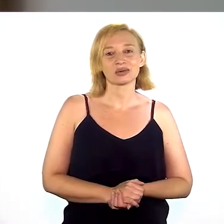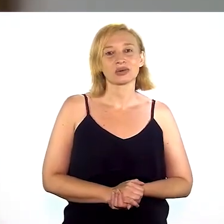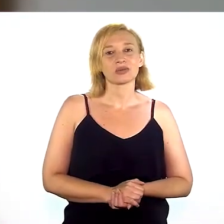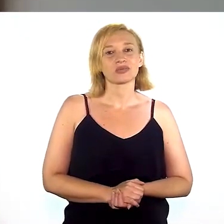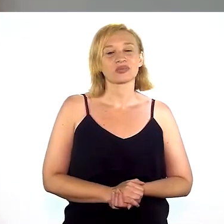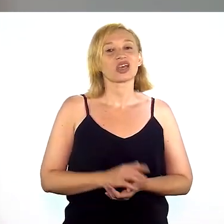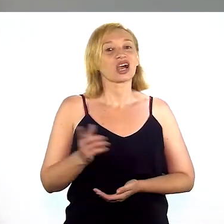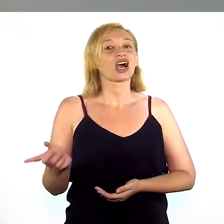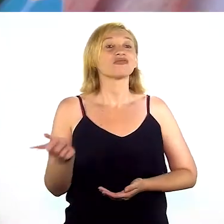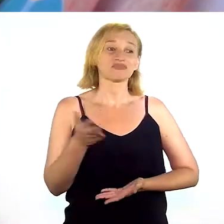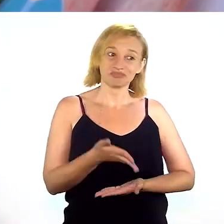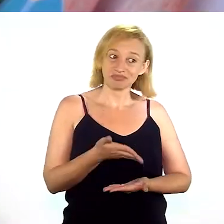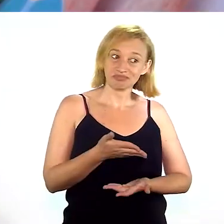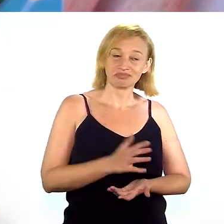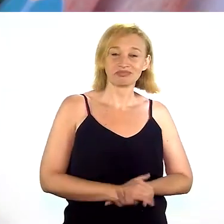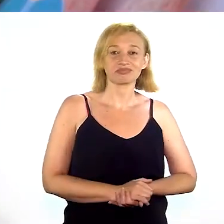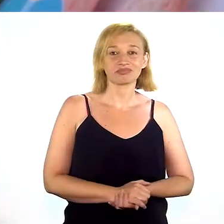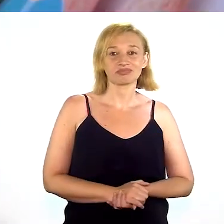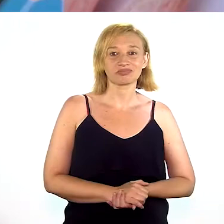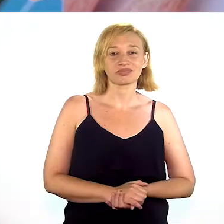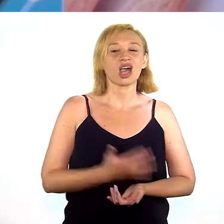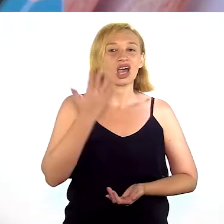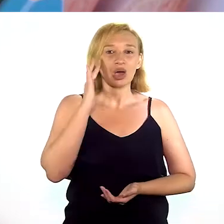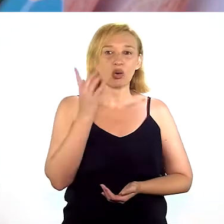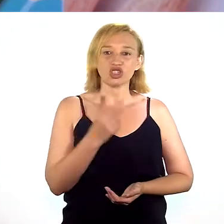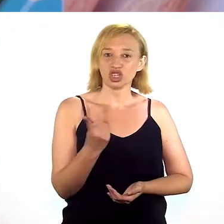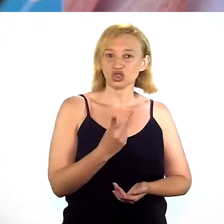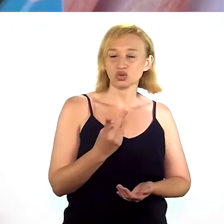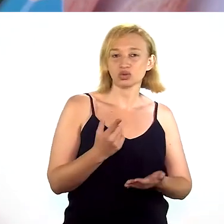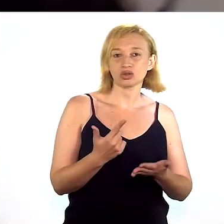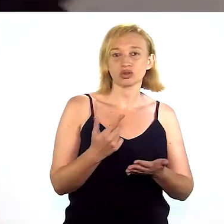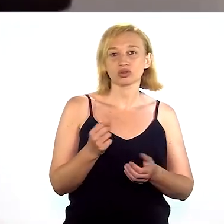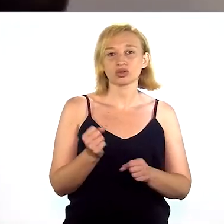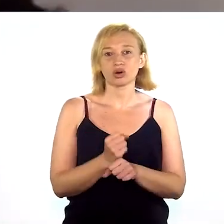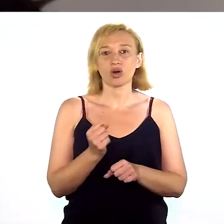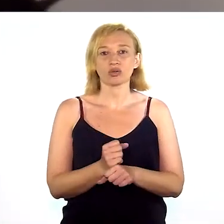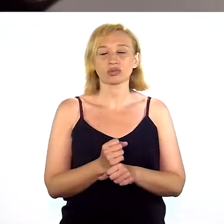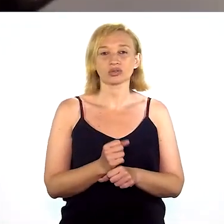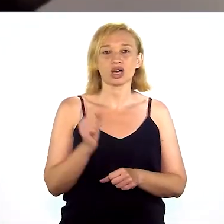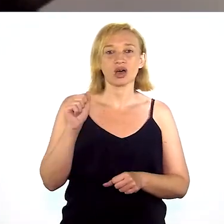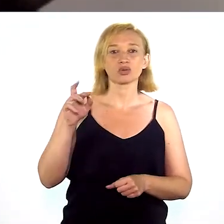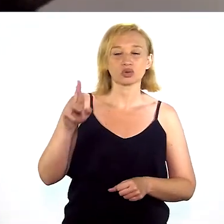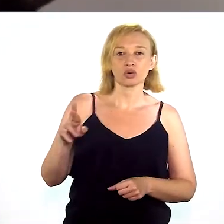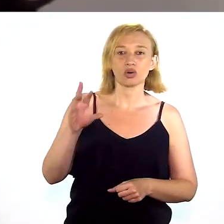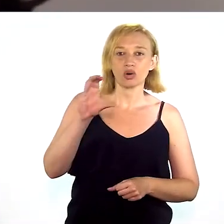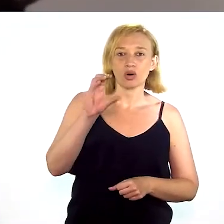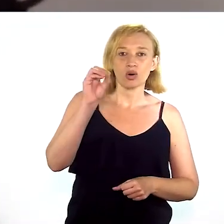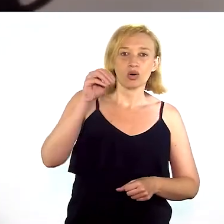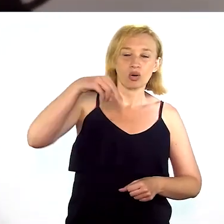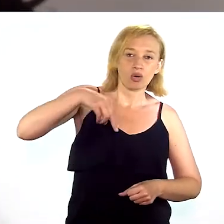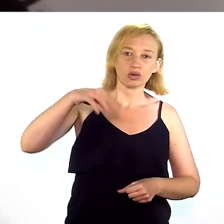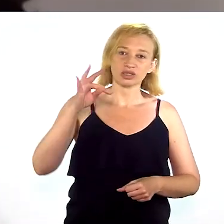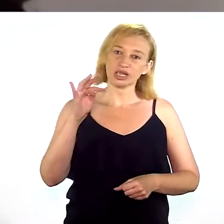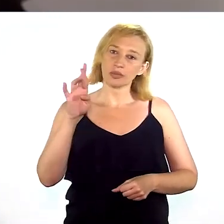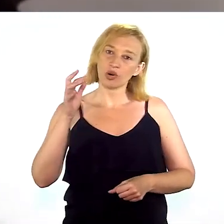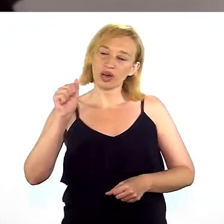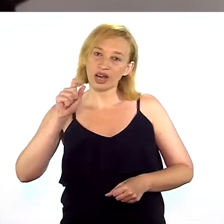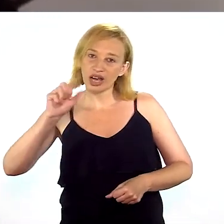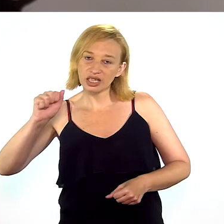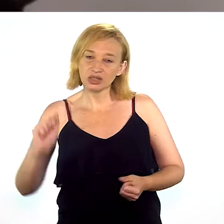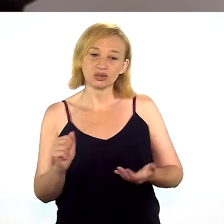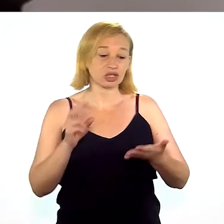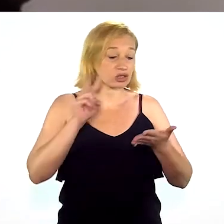uma Página. Marque uma página. E vamos lá, então. Eu acho que as 2 obras são de autores contemporâneos,